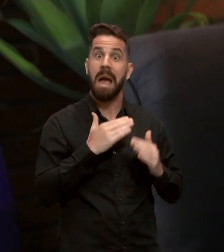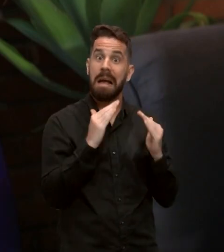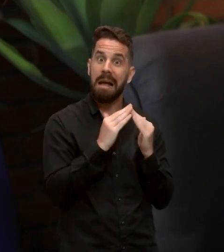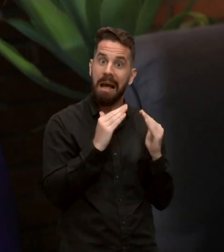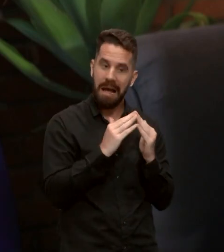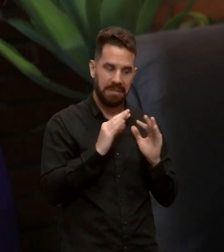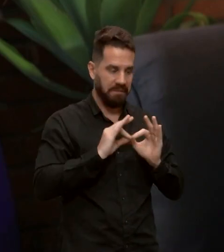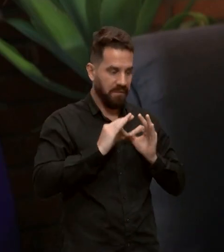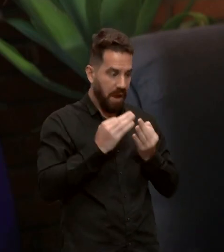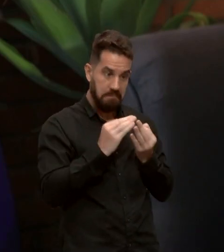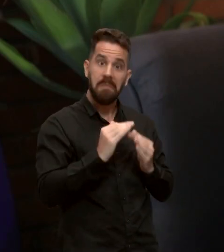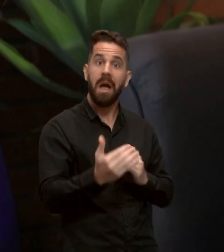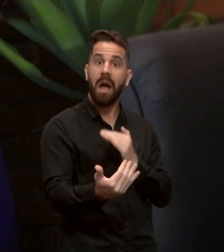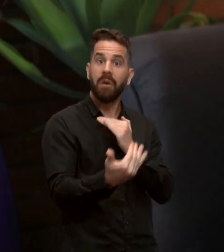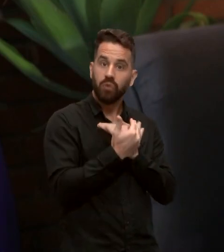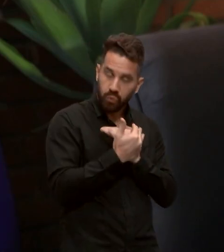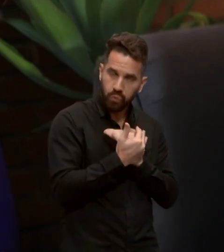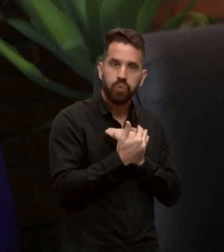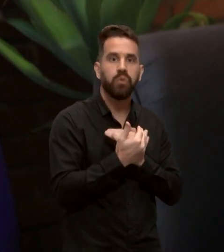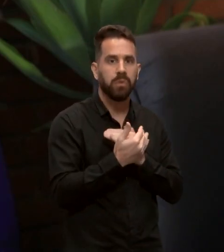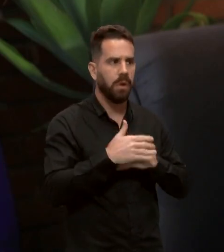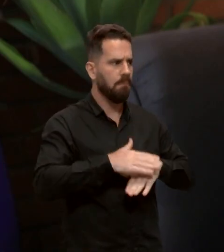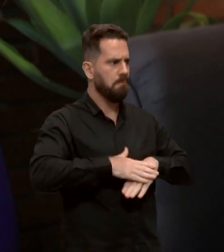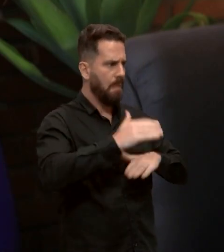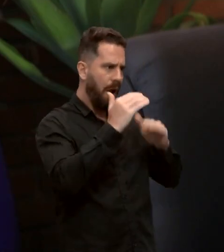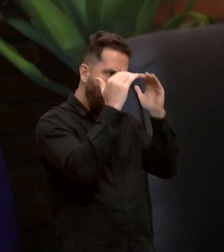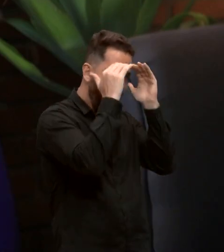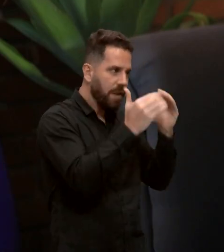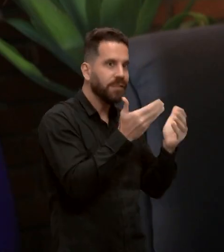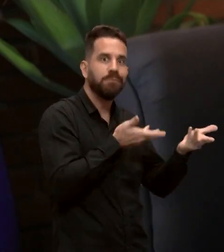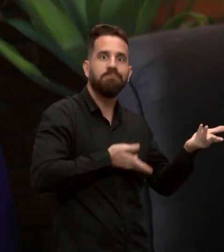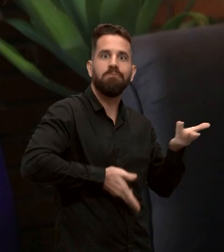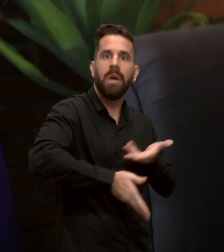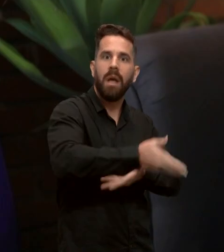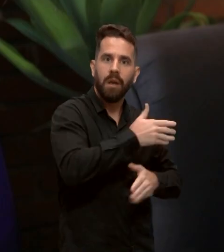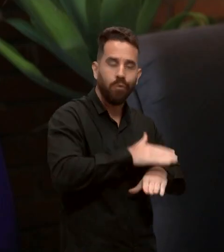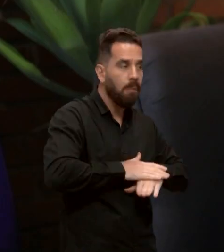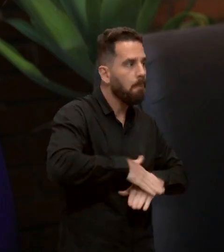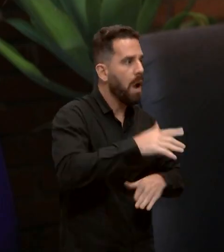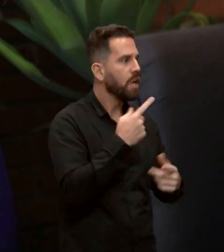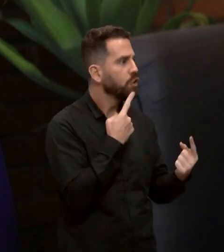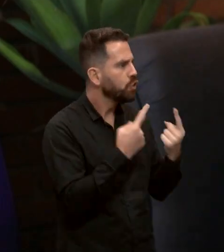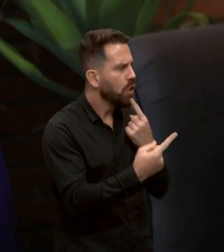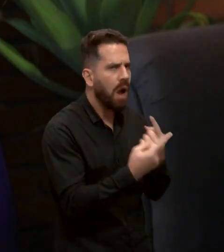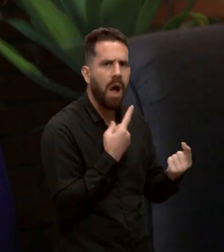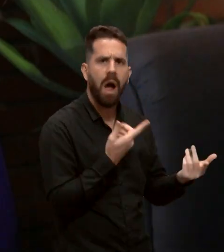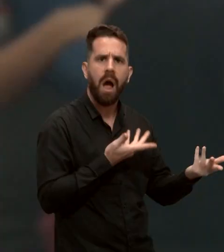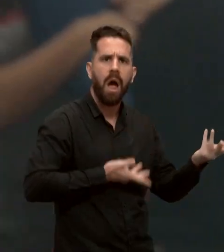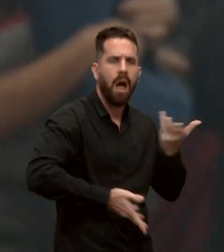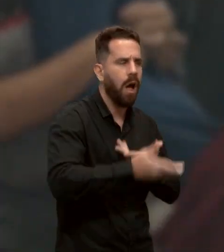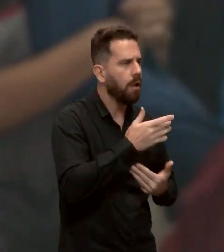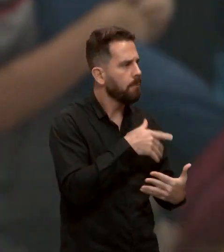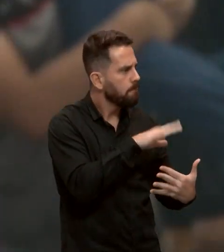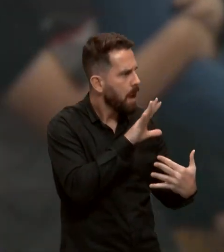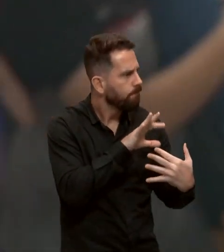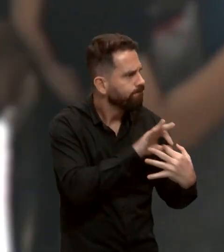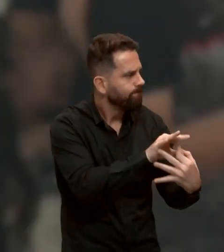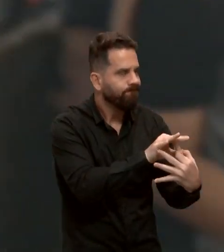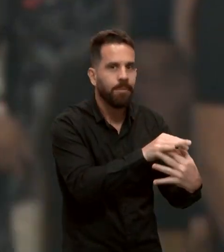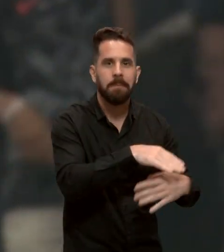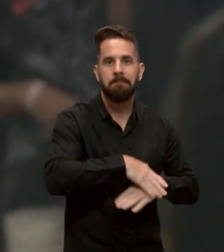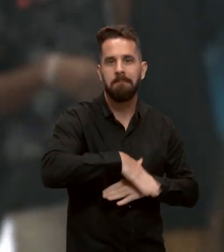família, ela trouxe mais respeito entre nós, mais diálogo, mais proximidade.